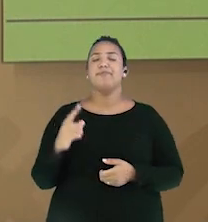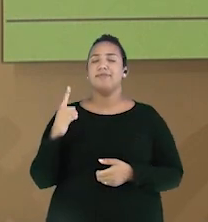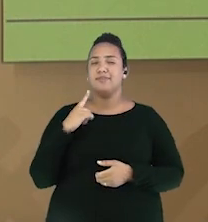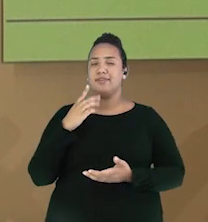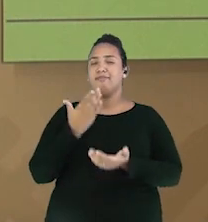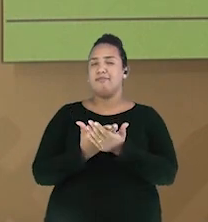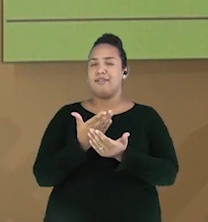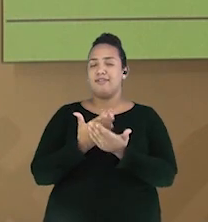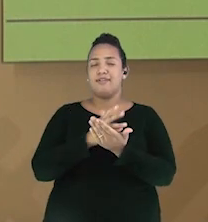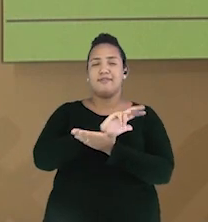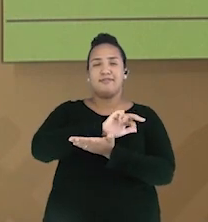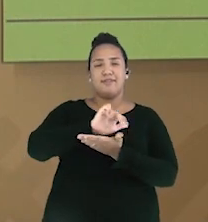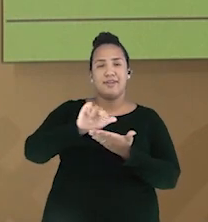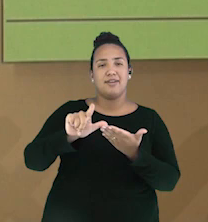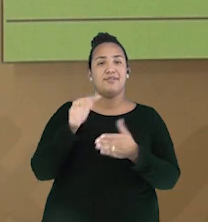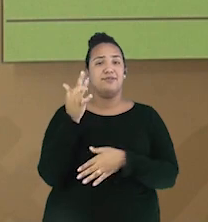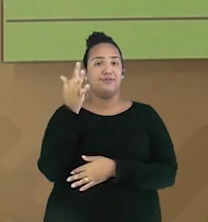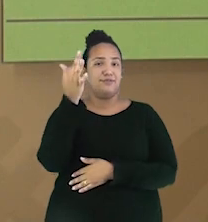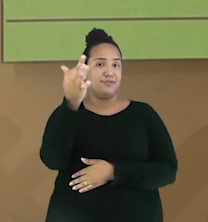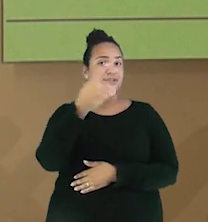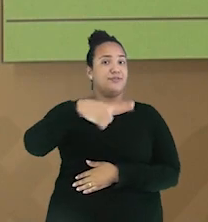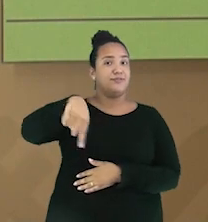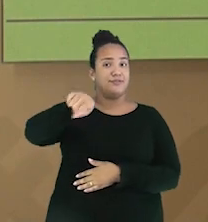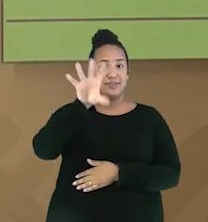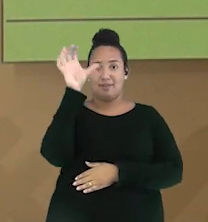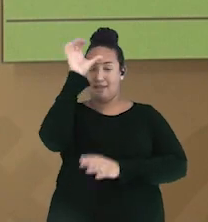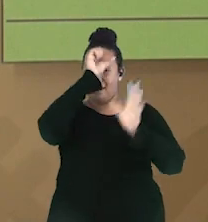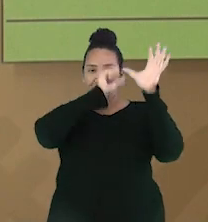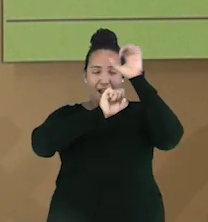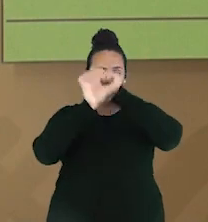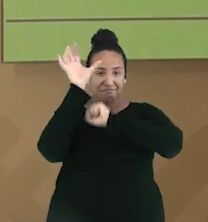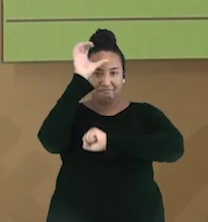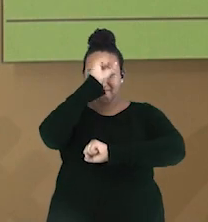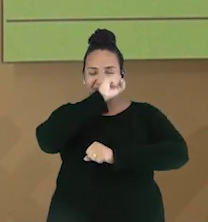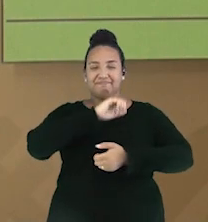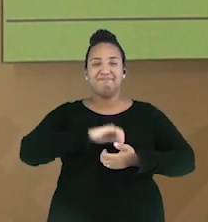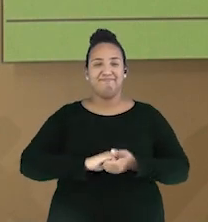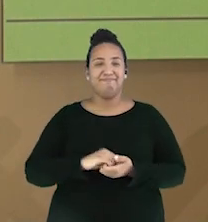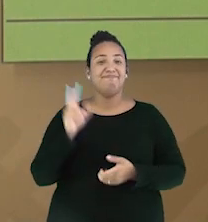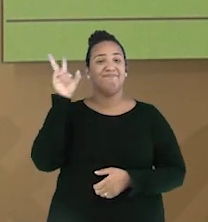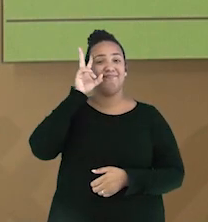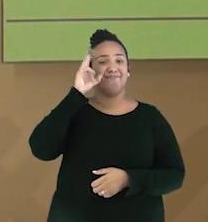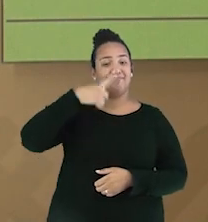aulas interessantes e vocês irão aprender bastante. E não